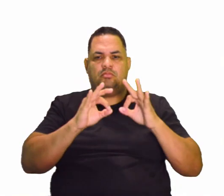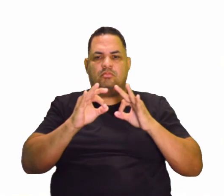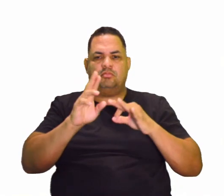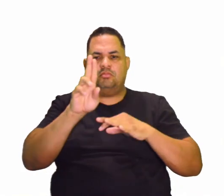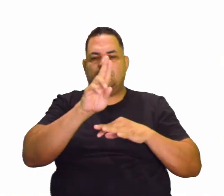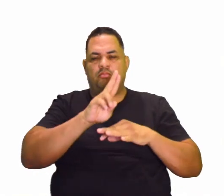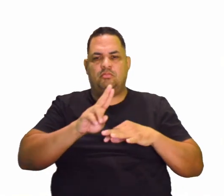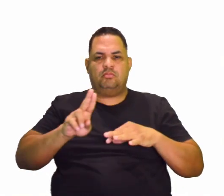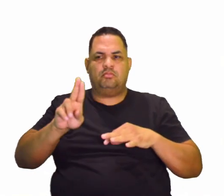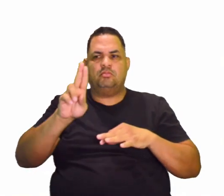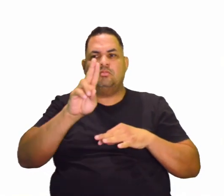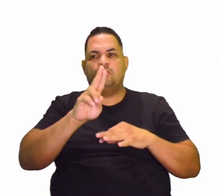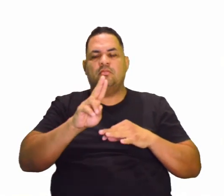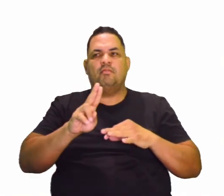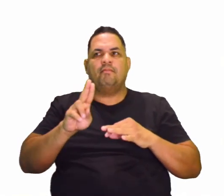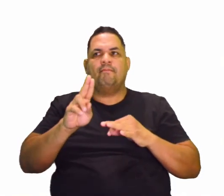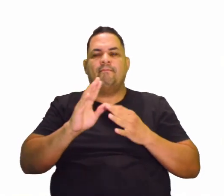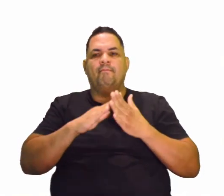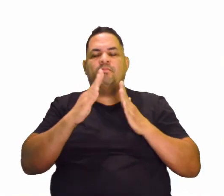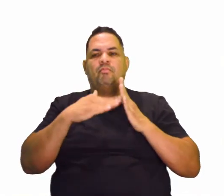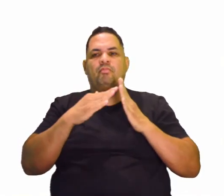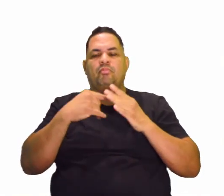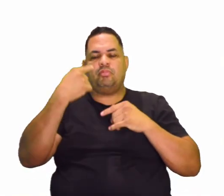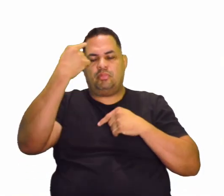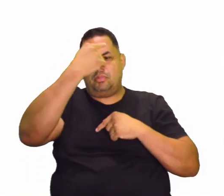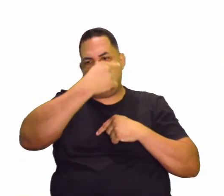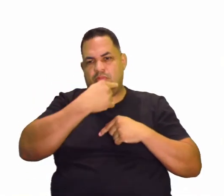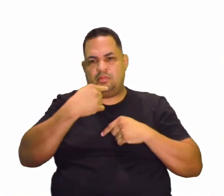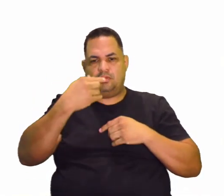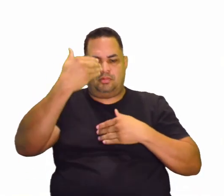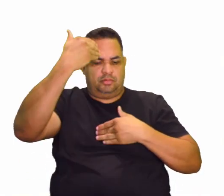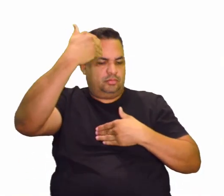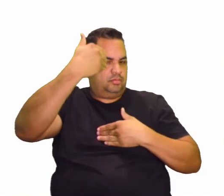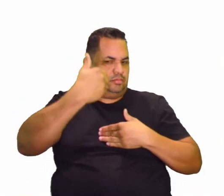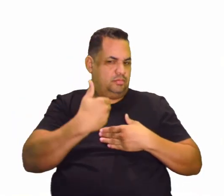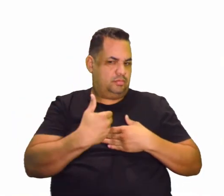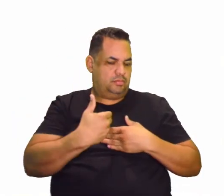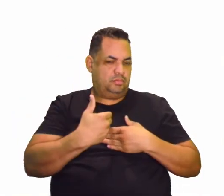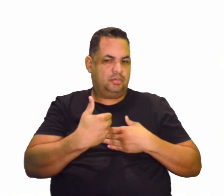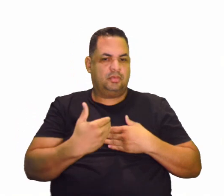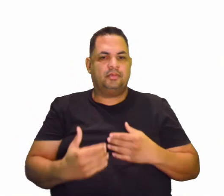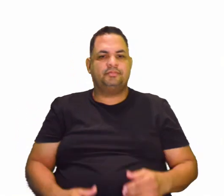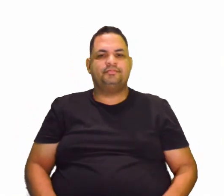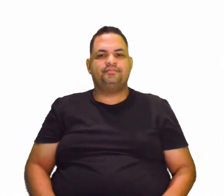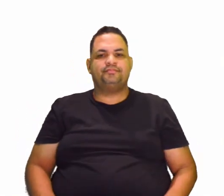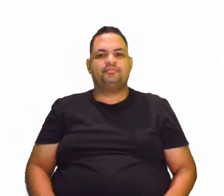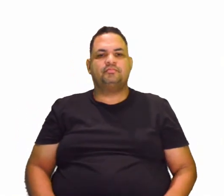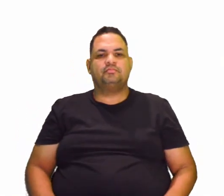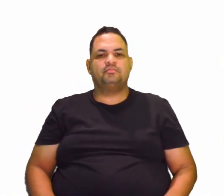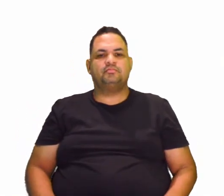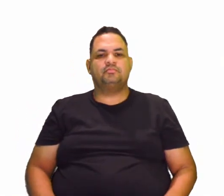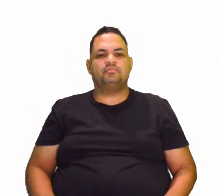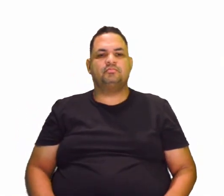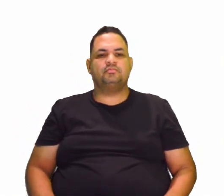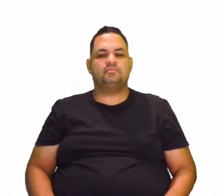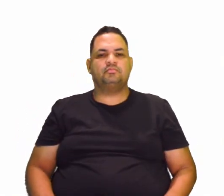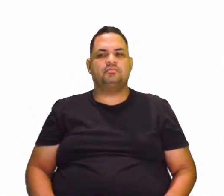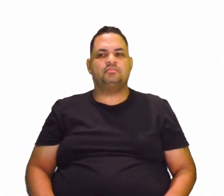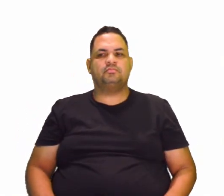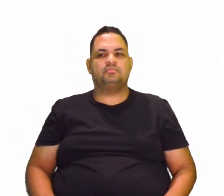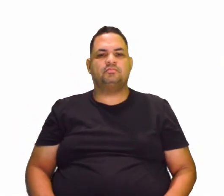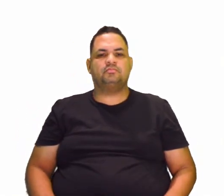utilização da pintura do rosto em perfil. Muito bem. Vamos ver se eu trouxe algum